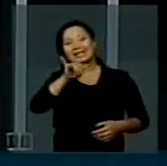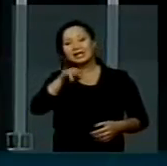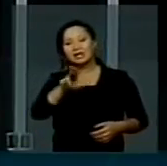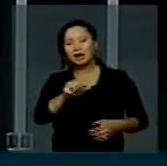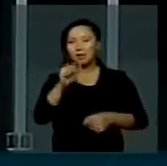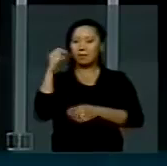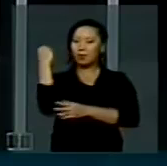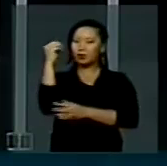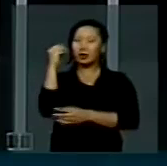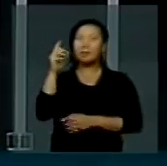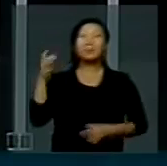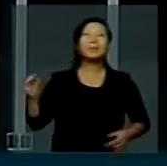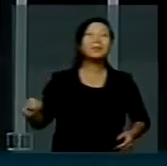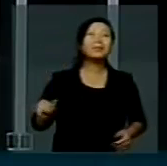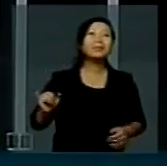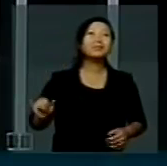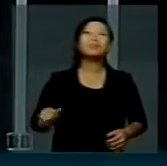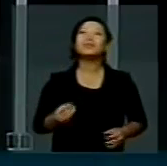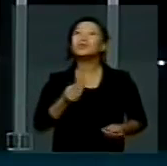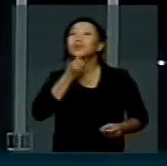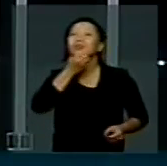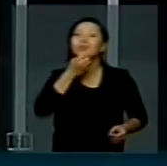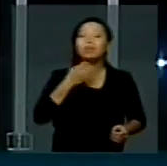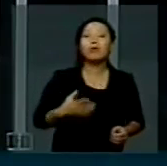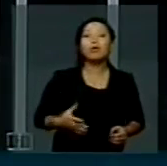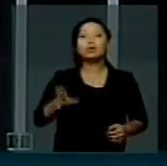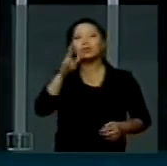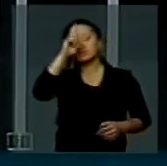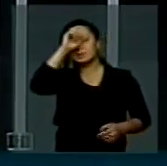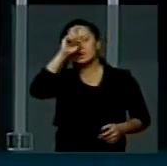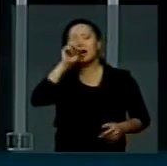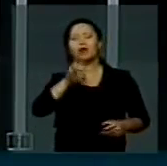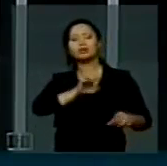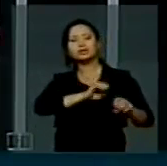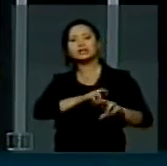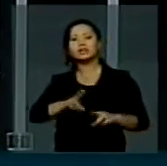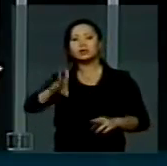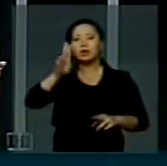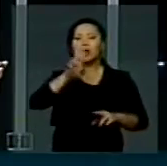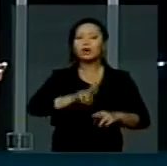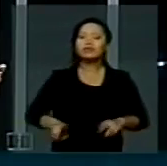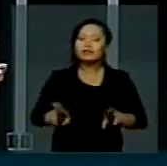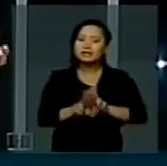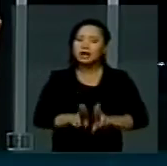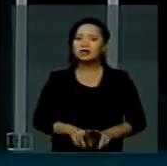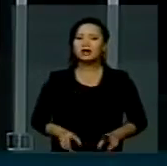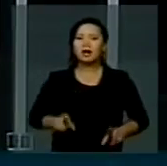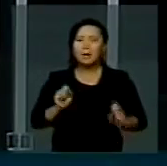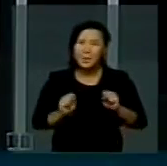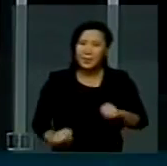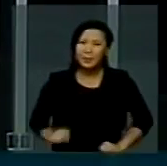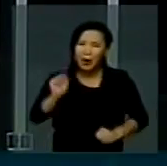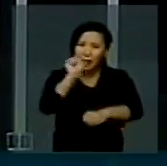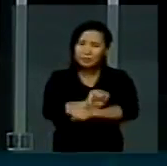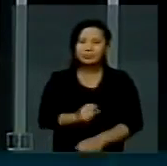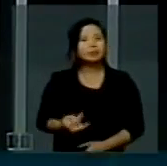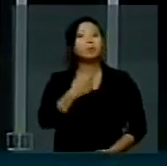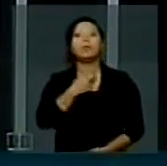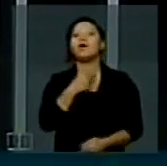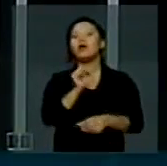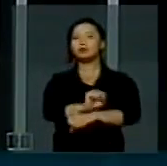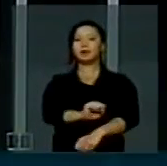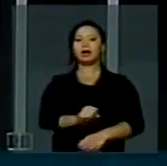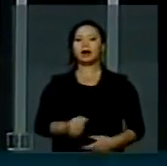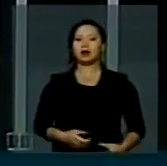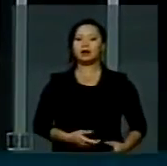sombra de dúvida, um dos melhores hospitais universitários do país. Então, esses programas precisam ter continuidade. E não vai ser os deputados e os